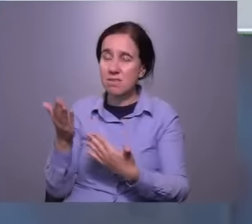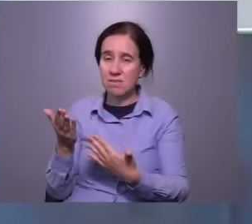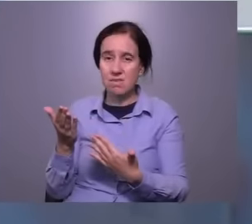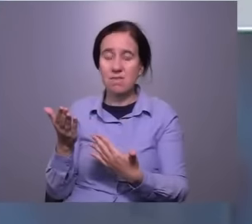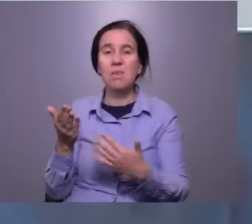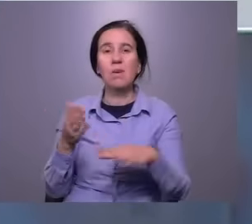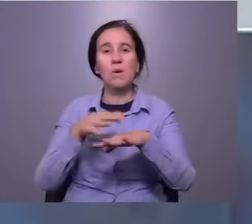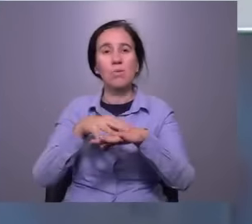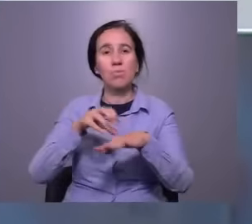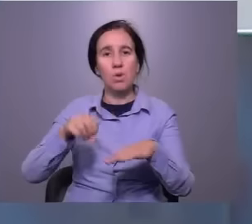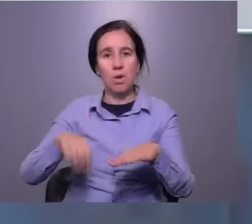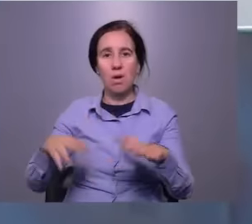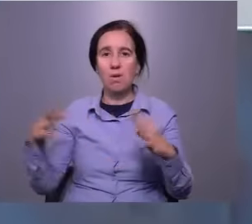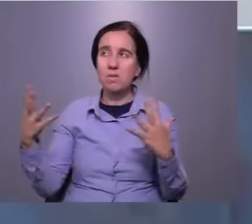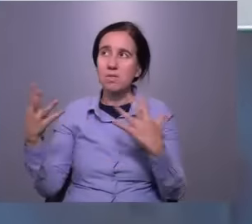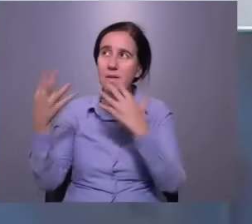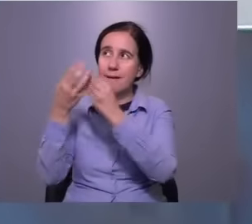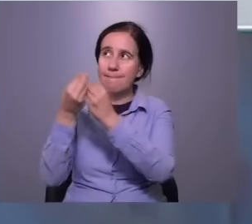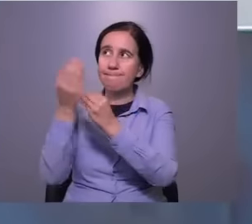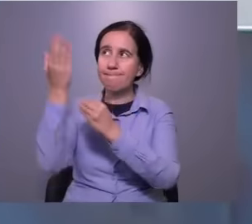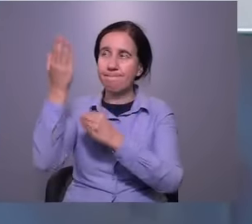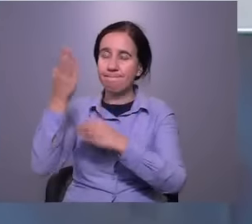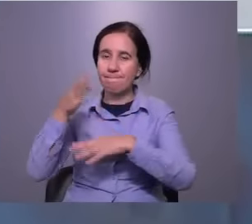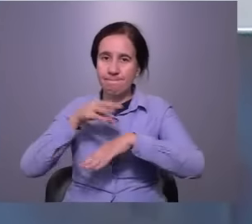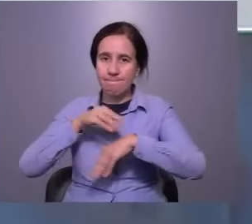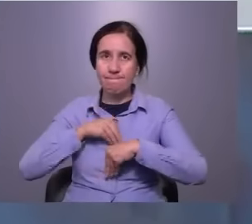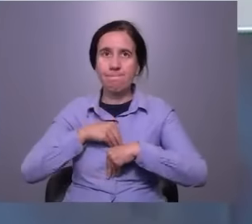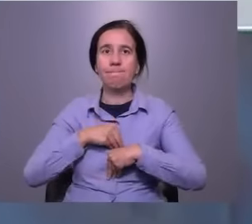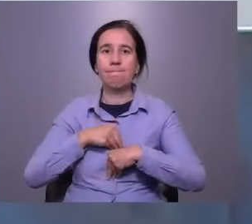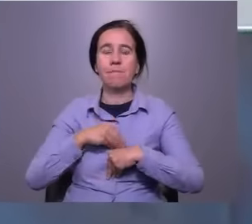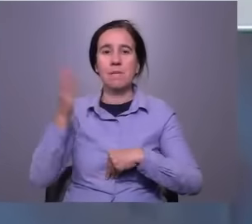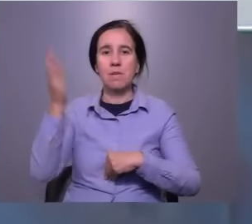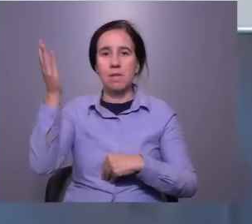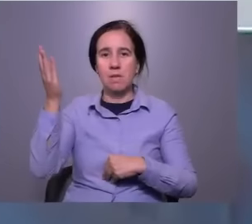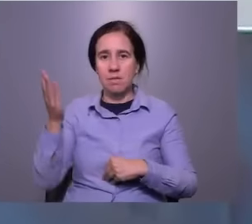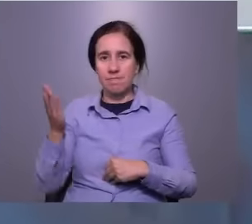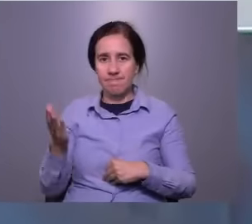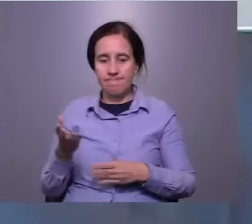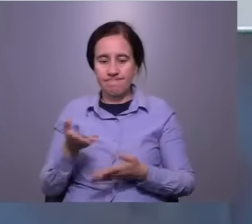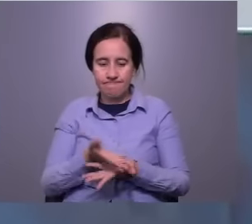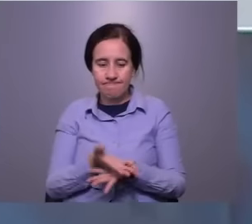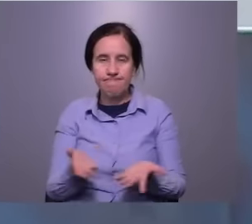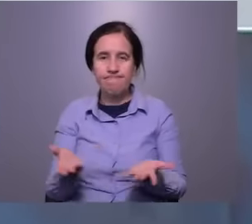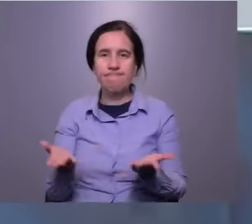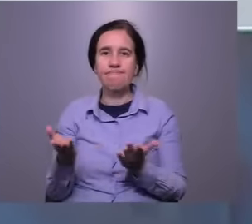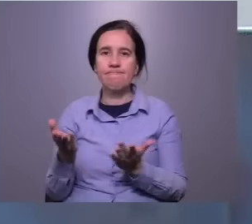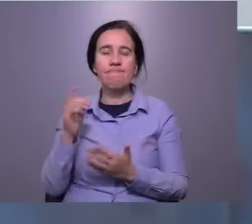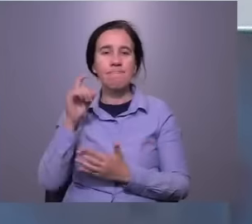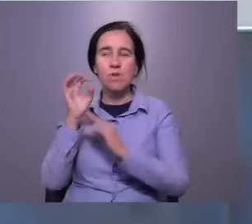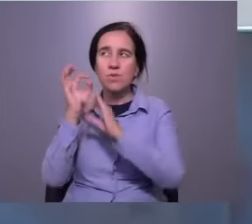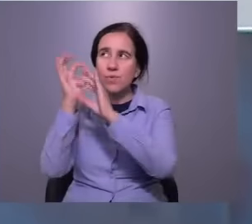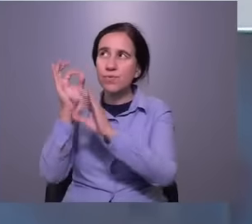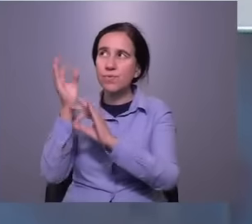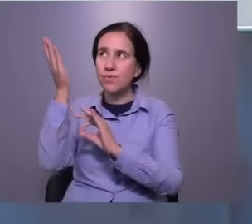vos oferecemos o pão da vida e o cálice da salvação. E vos